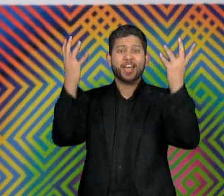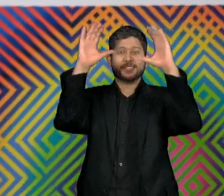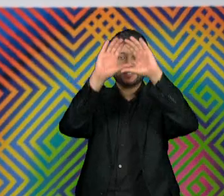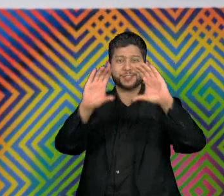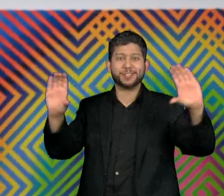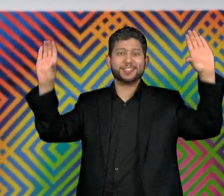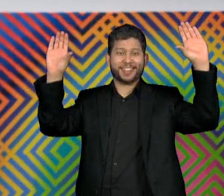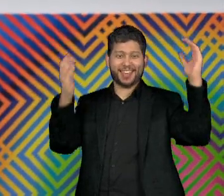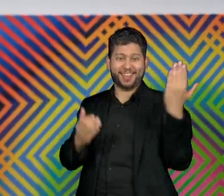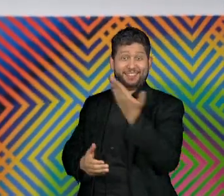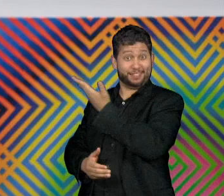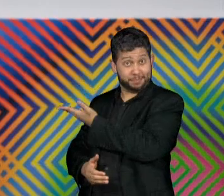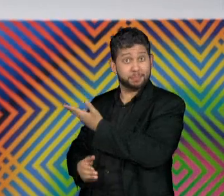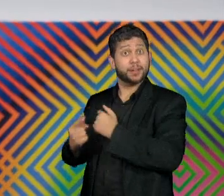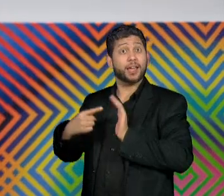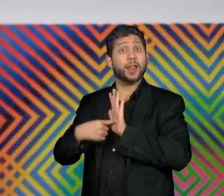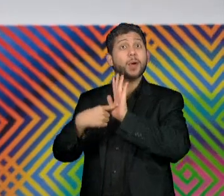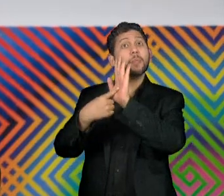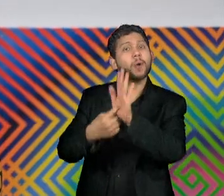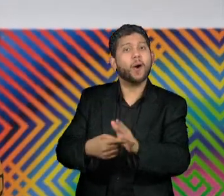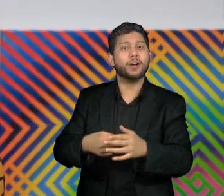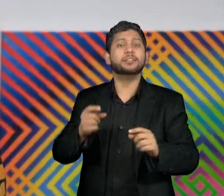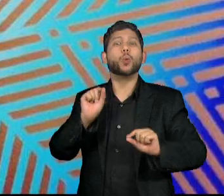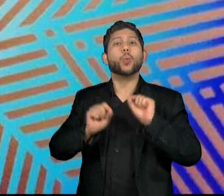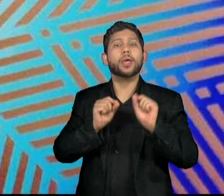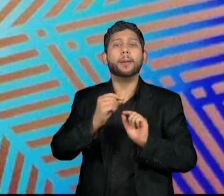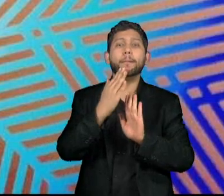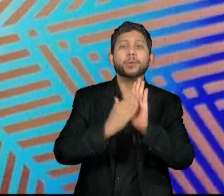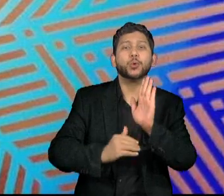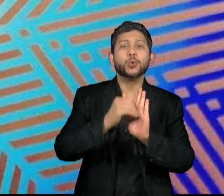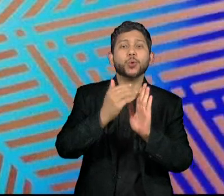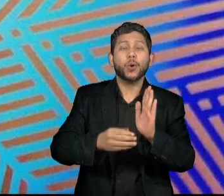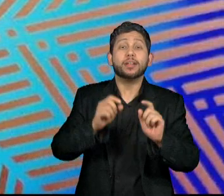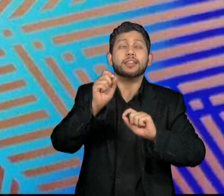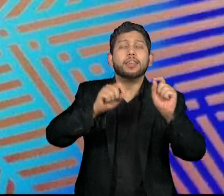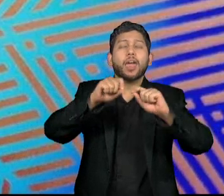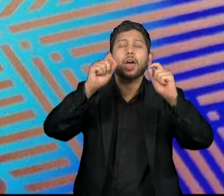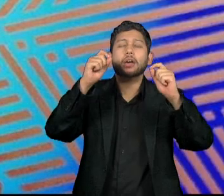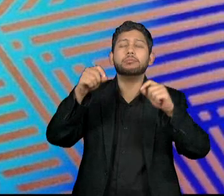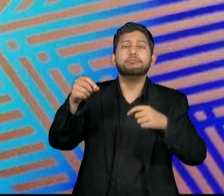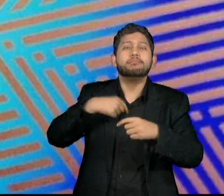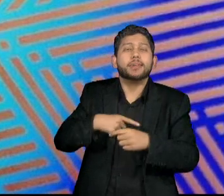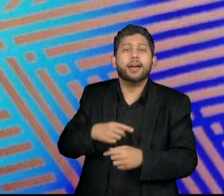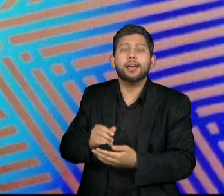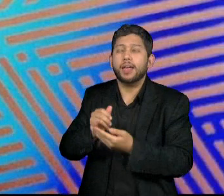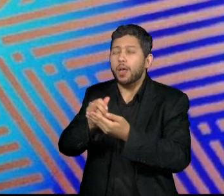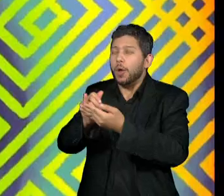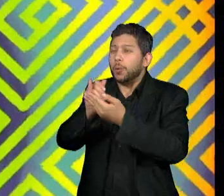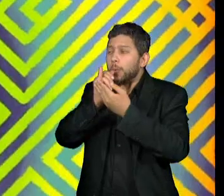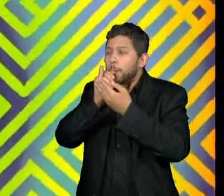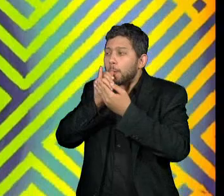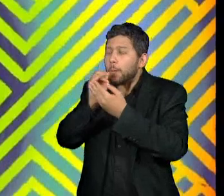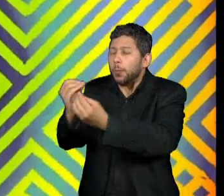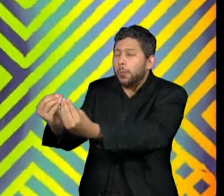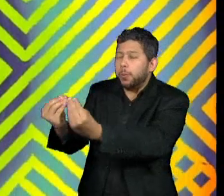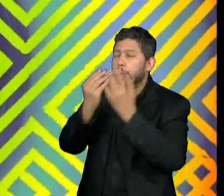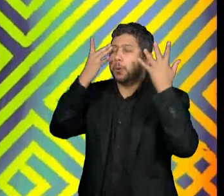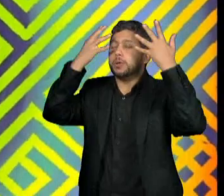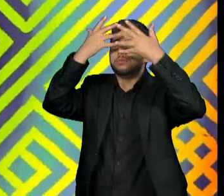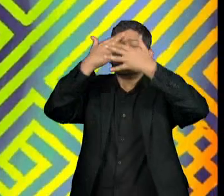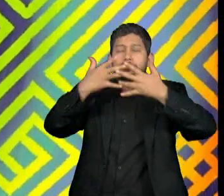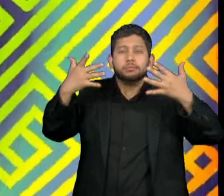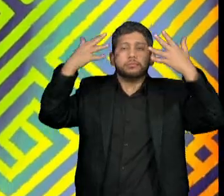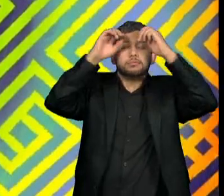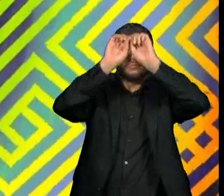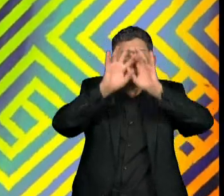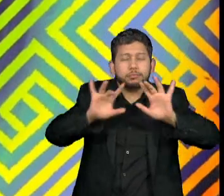Dayara Tucano traz seus rores, pinturas que traduzem as mirações que surgem durante os rituais realizados por